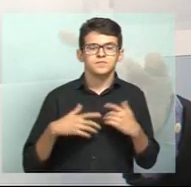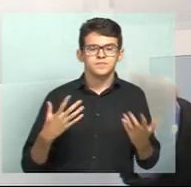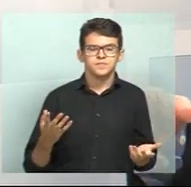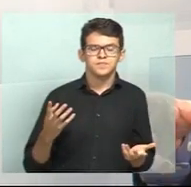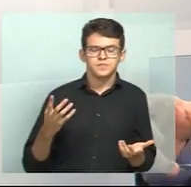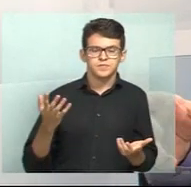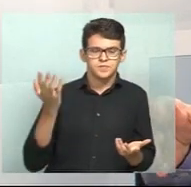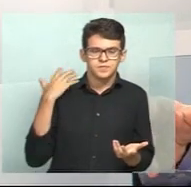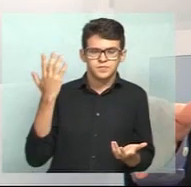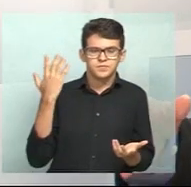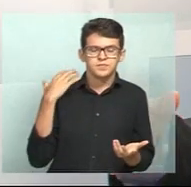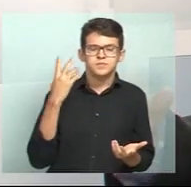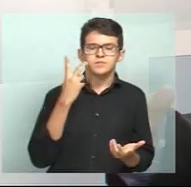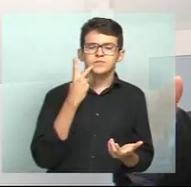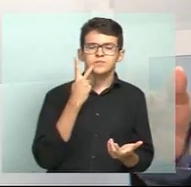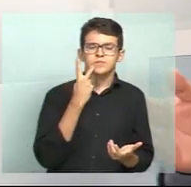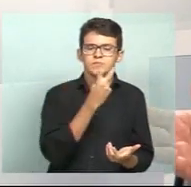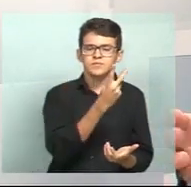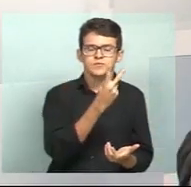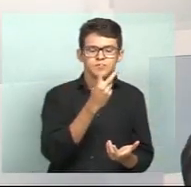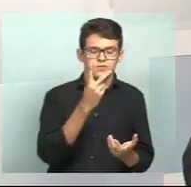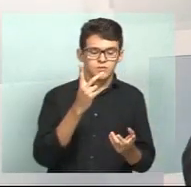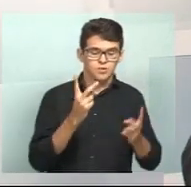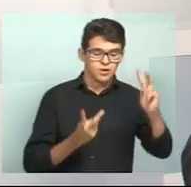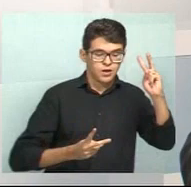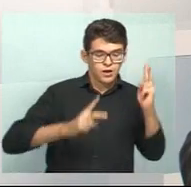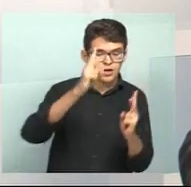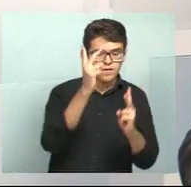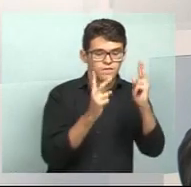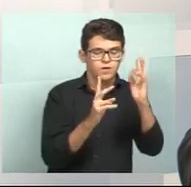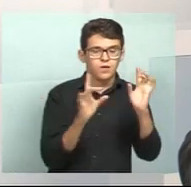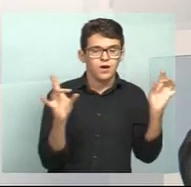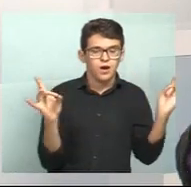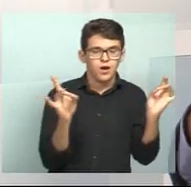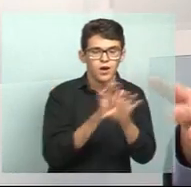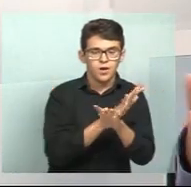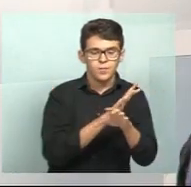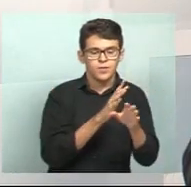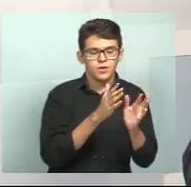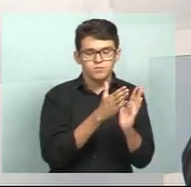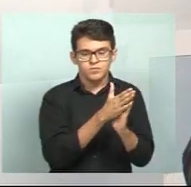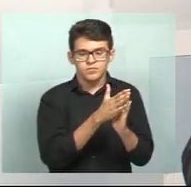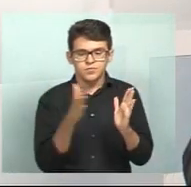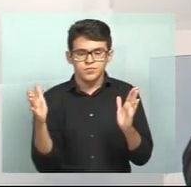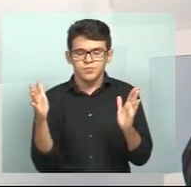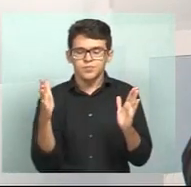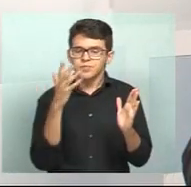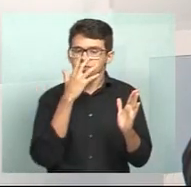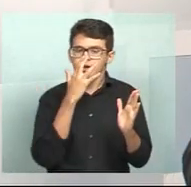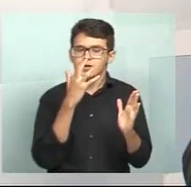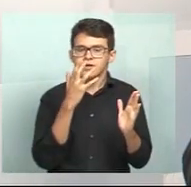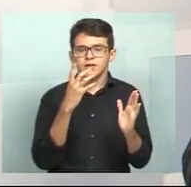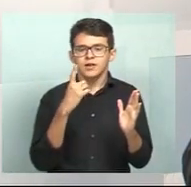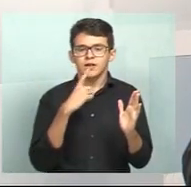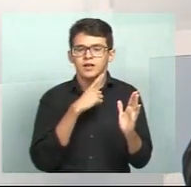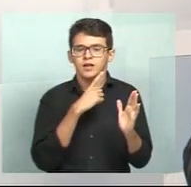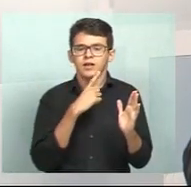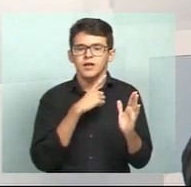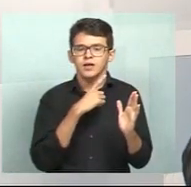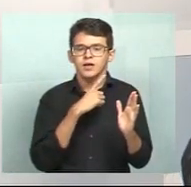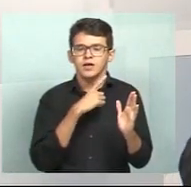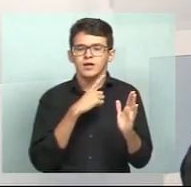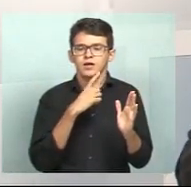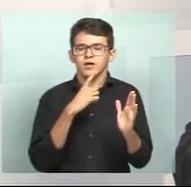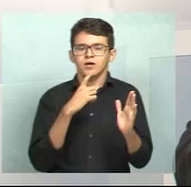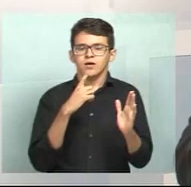antigamente a gente dizia que a gente esperava o carnaval passar para o país começar a funcionar e tudo começar a ficar mais esclarecido.